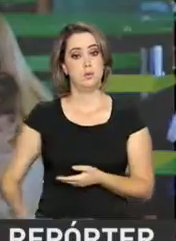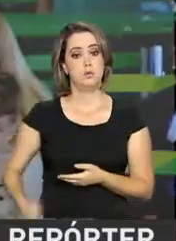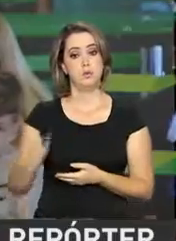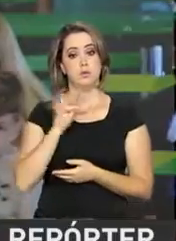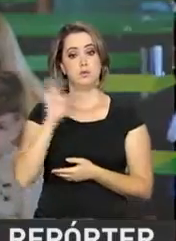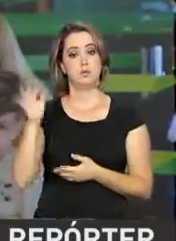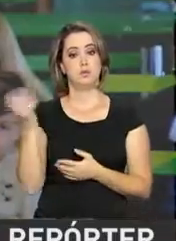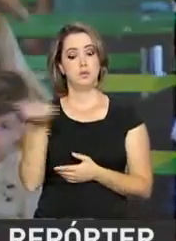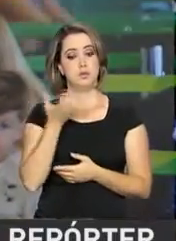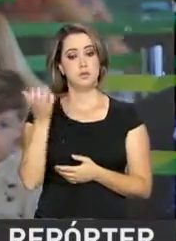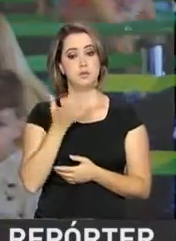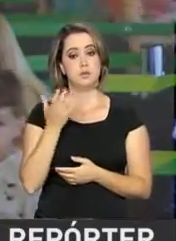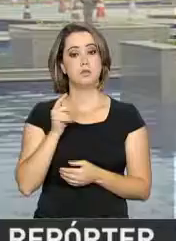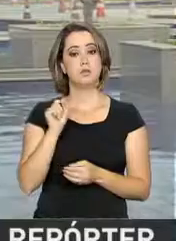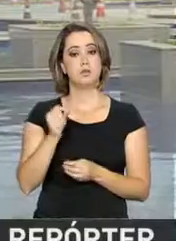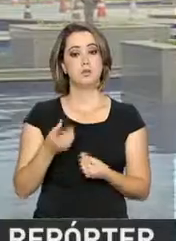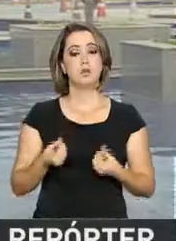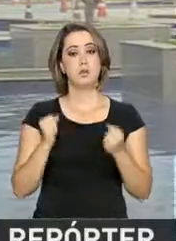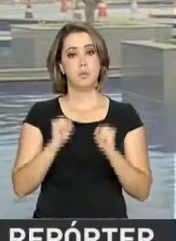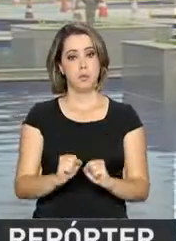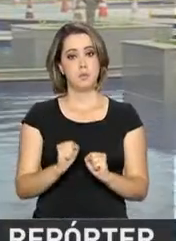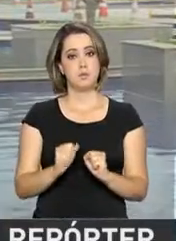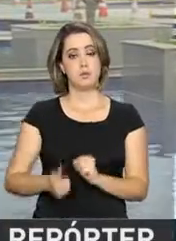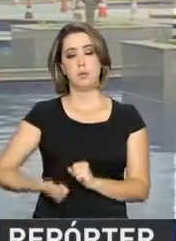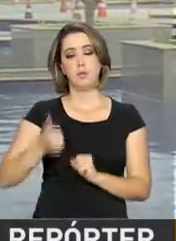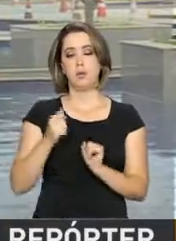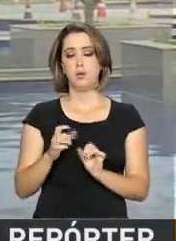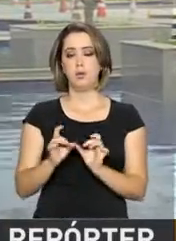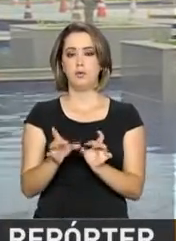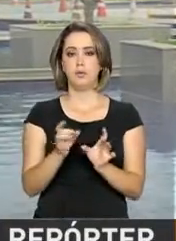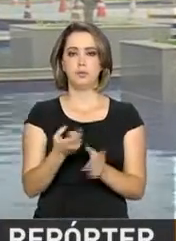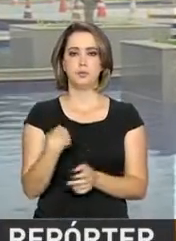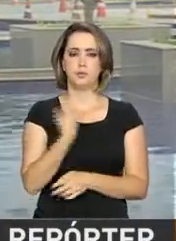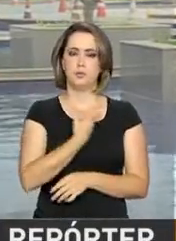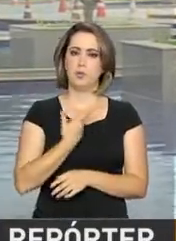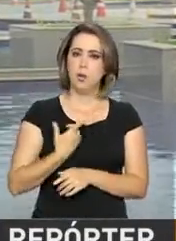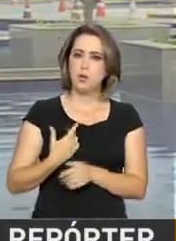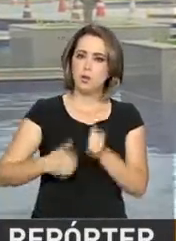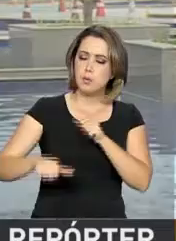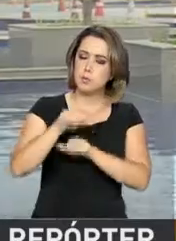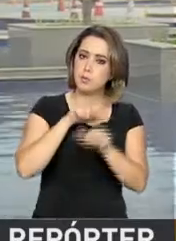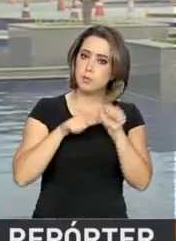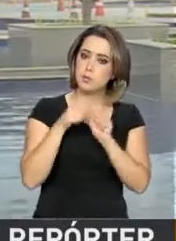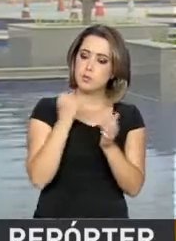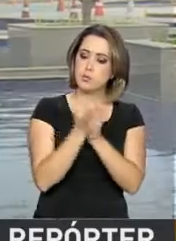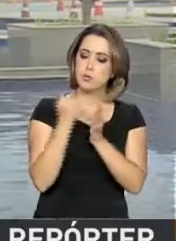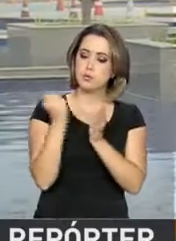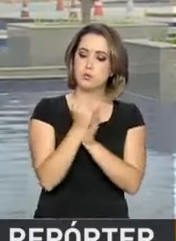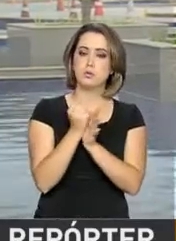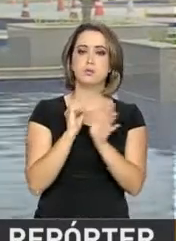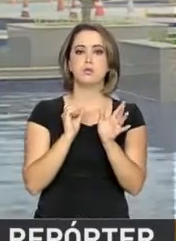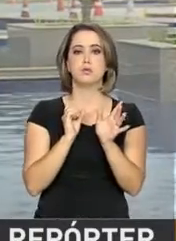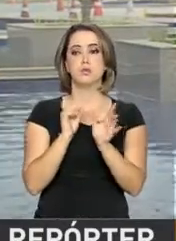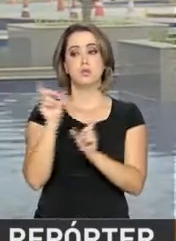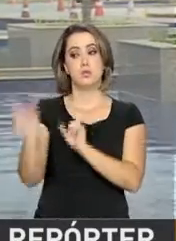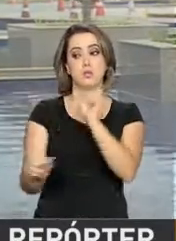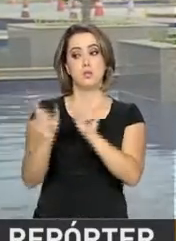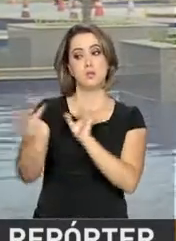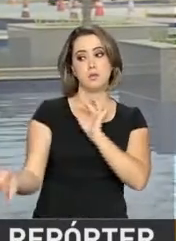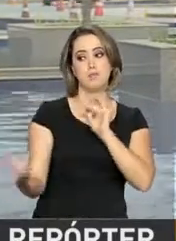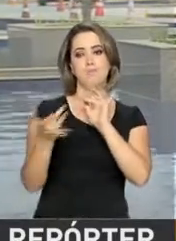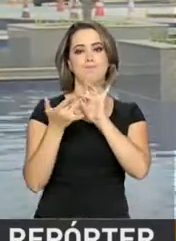setor ainda mais competitivo. Nós estamos mudando as relações contratuais entre as empresas aéreas e os